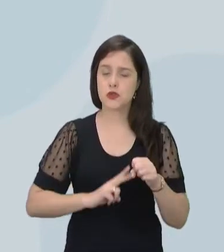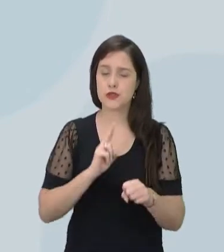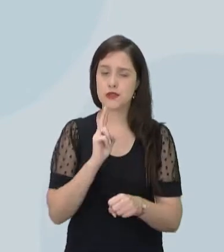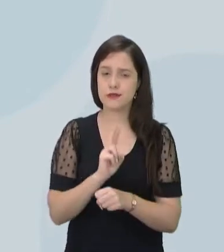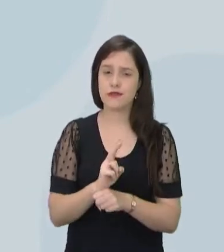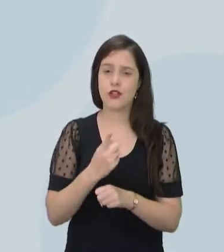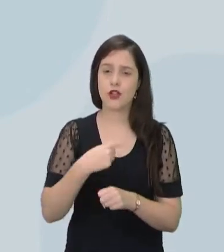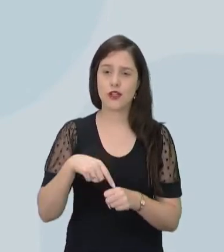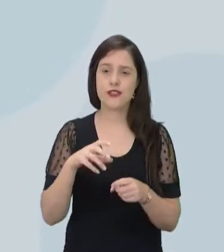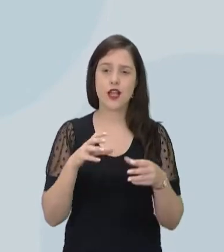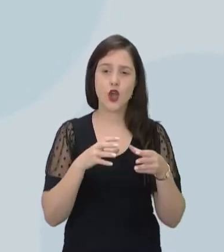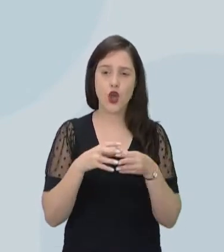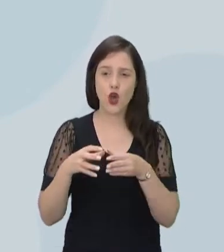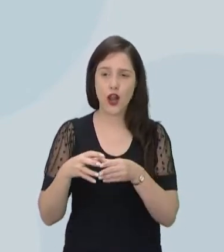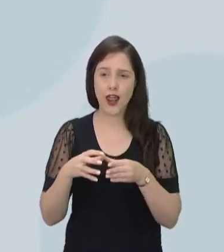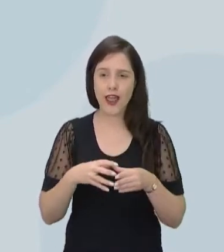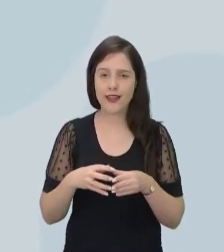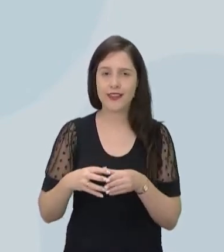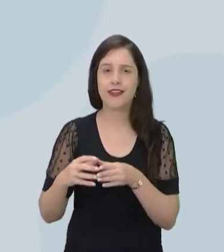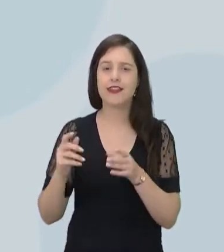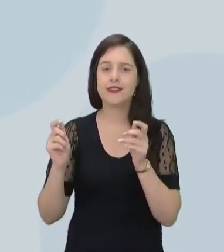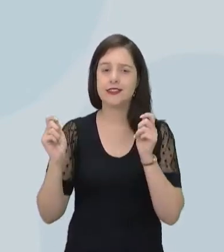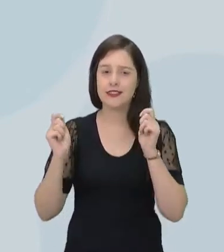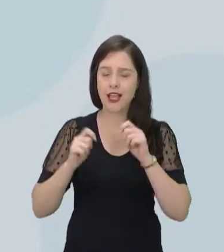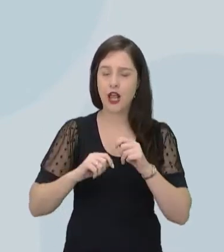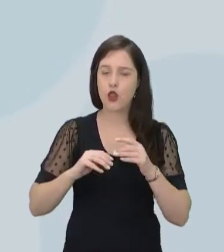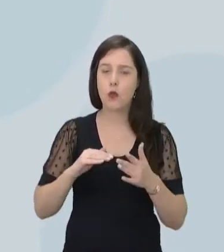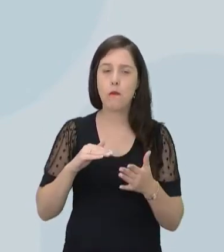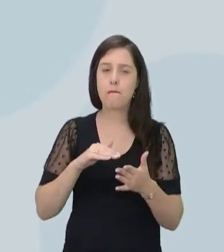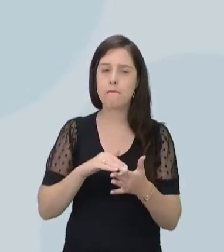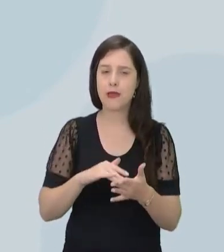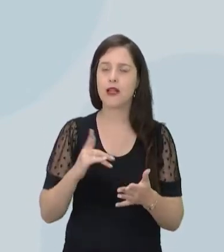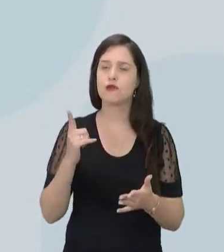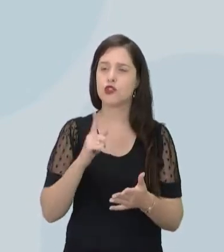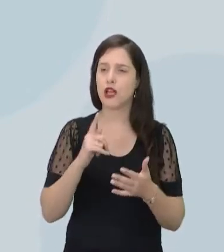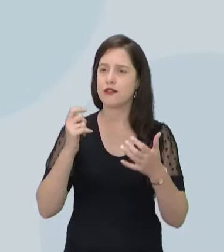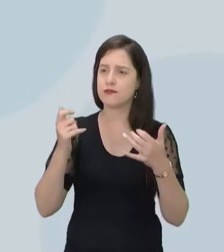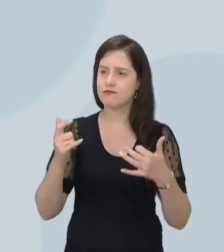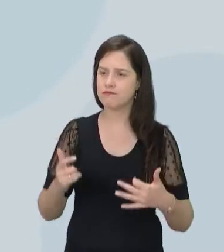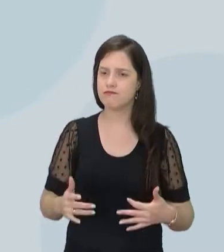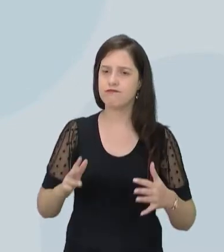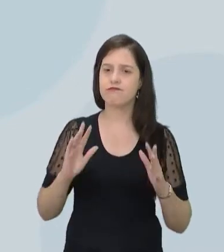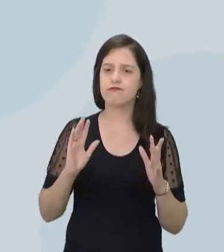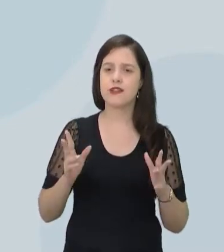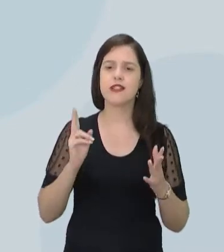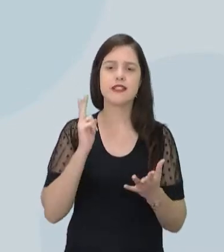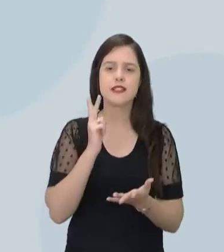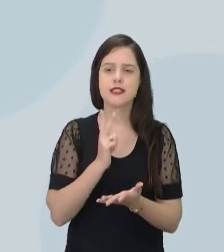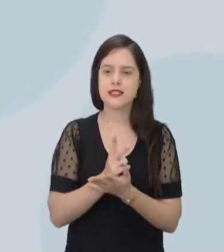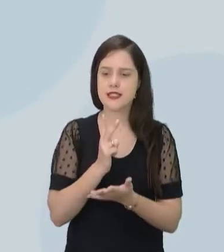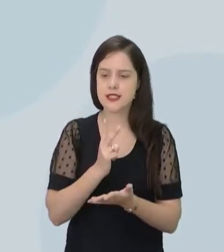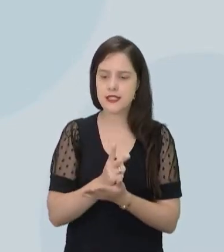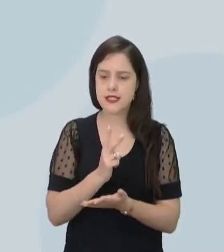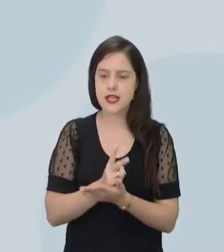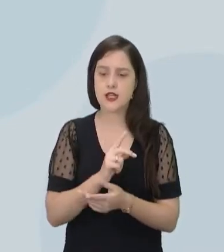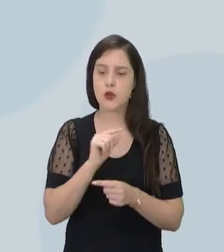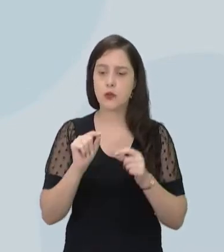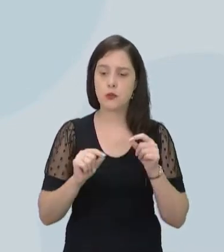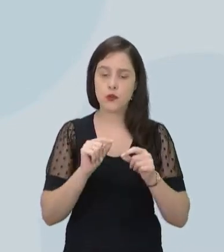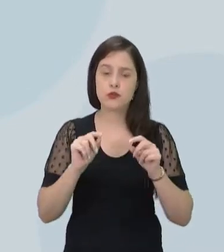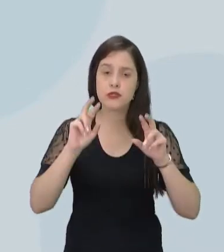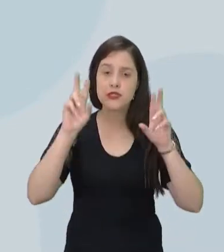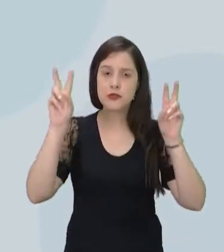hora da coleta, seja a nível micro, a nível macro, tudo isso que a gente já vem conversando. E sempre colocando aqueles pontos